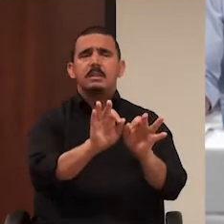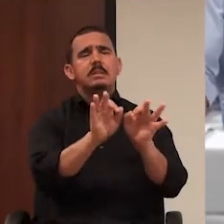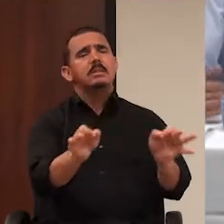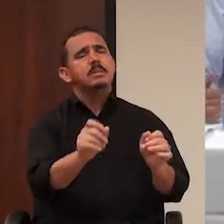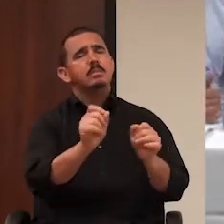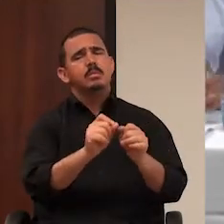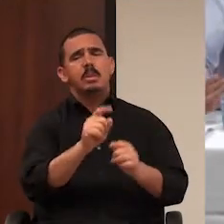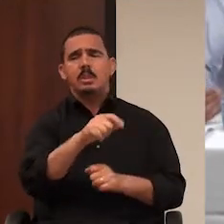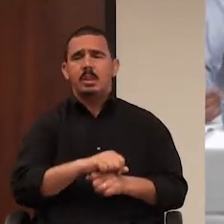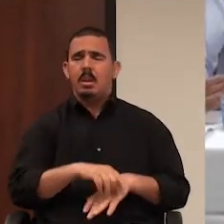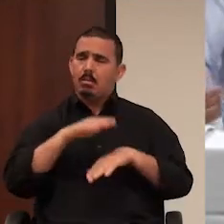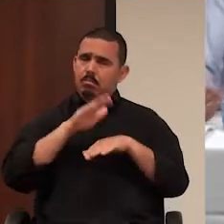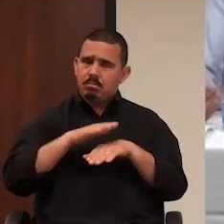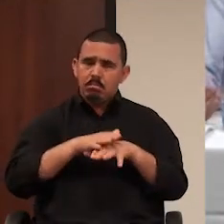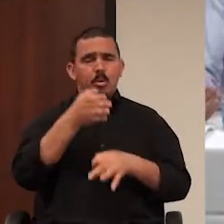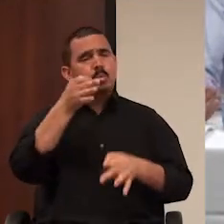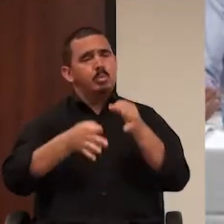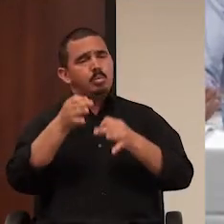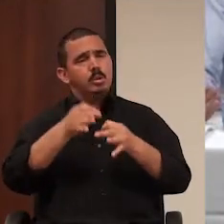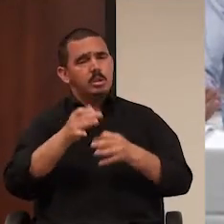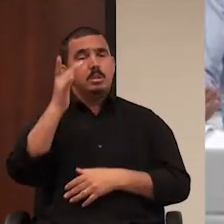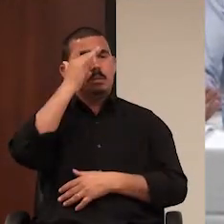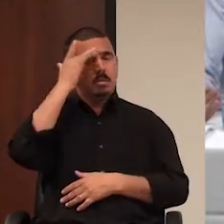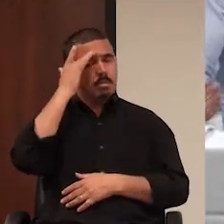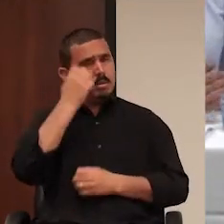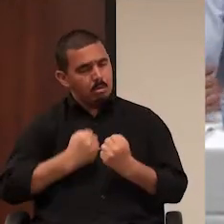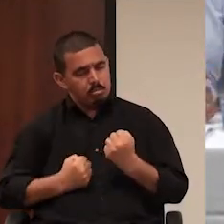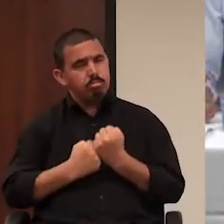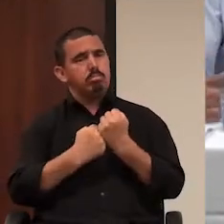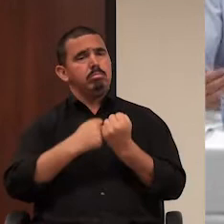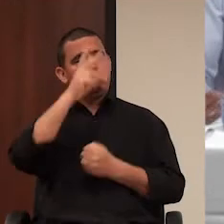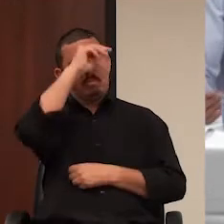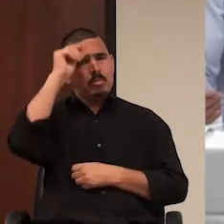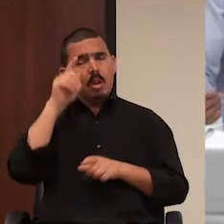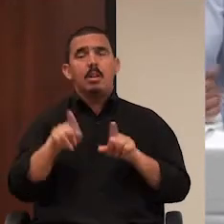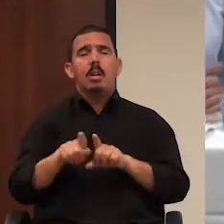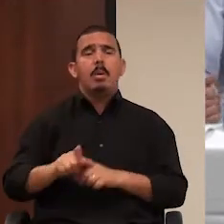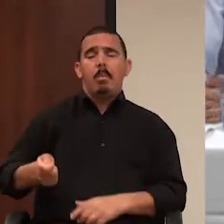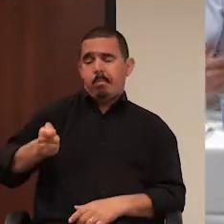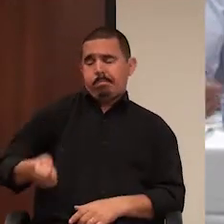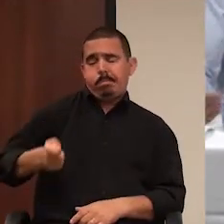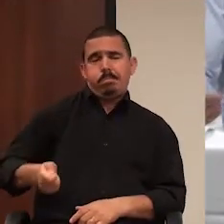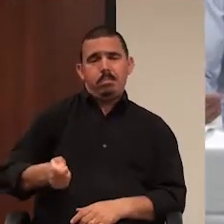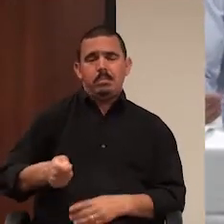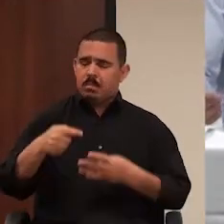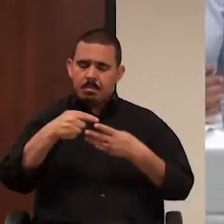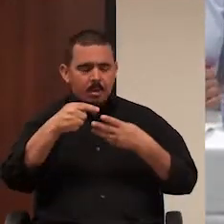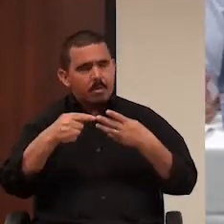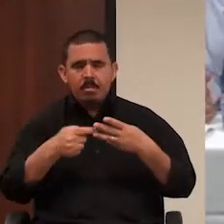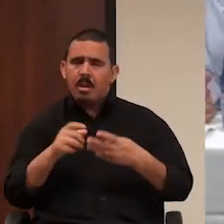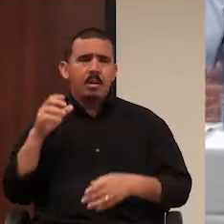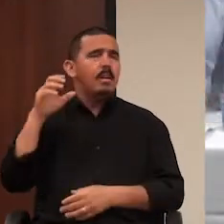trabalhar, tanto para o juiz, quanto para o defensor, quanto para o promotor de justiça. Ele é rápido, não demanda muito